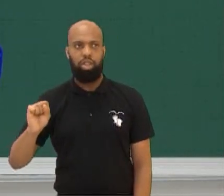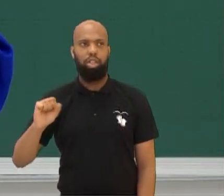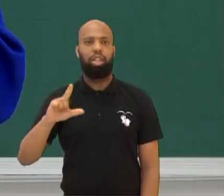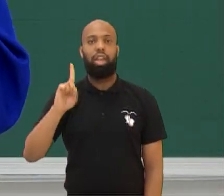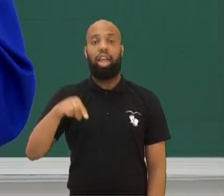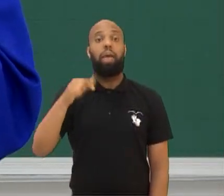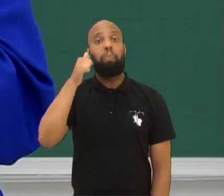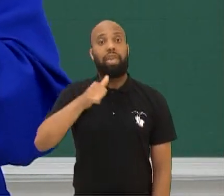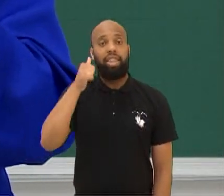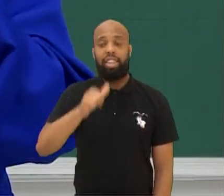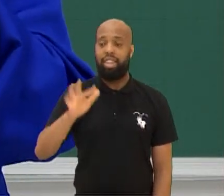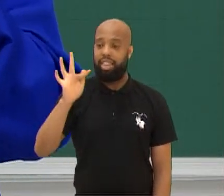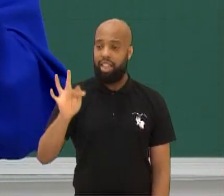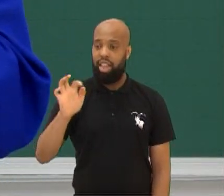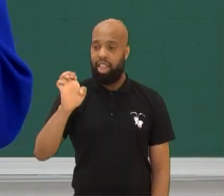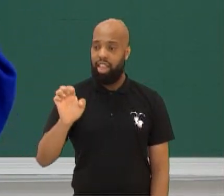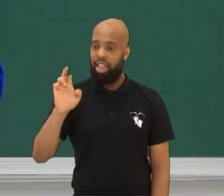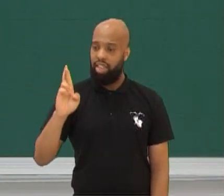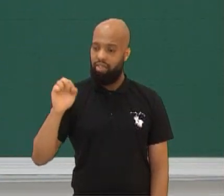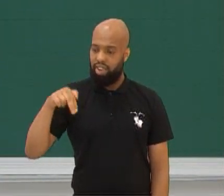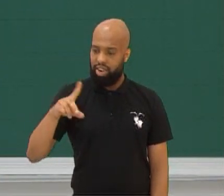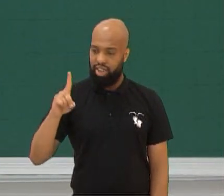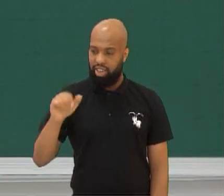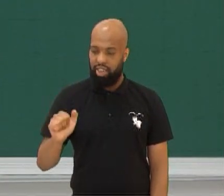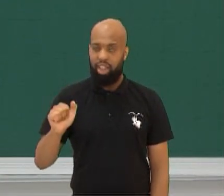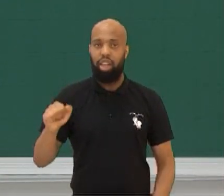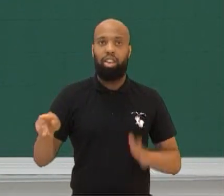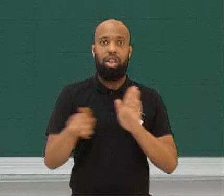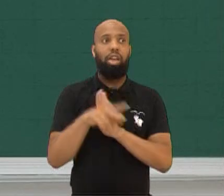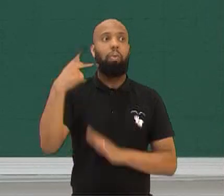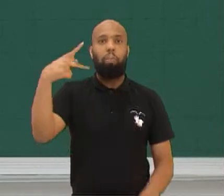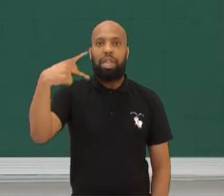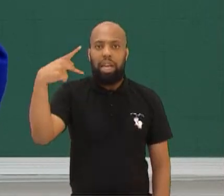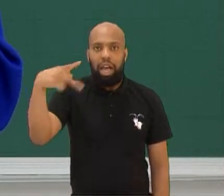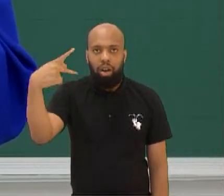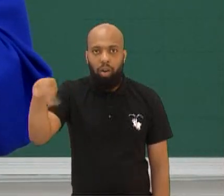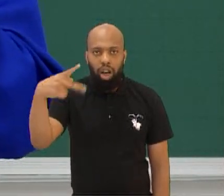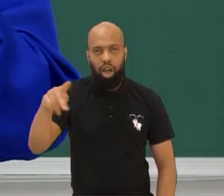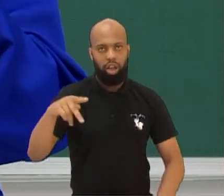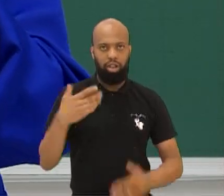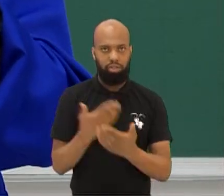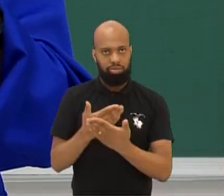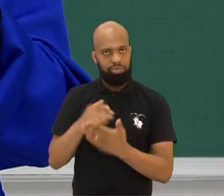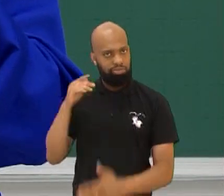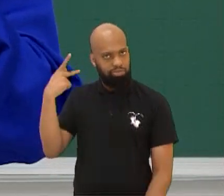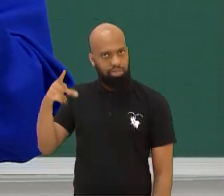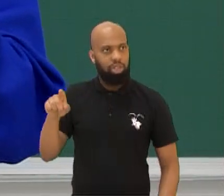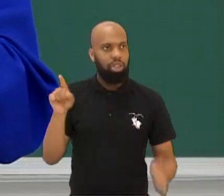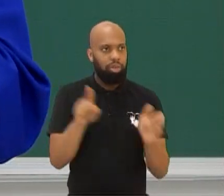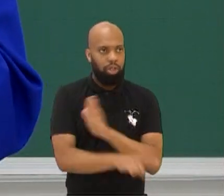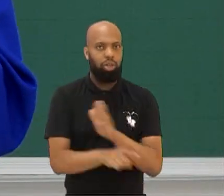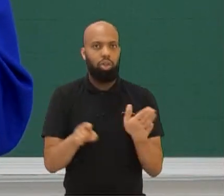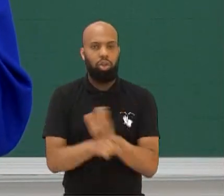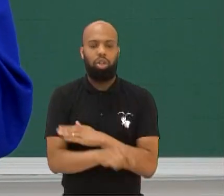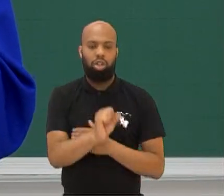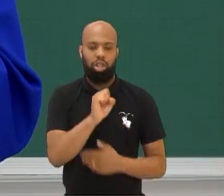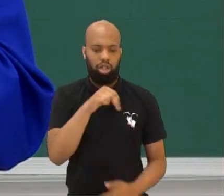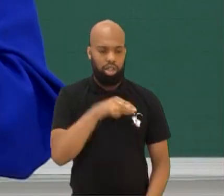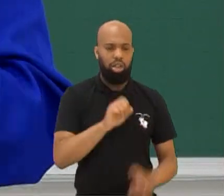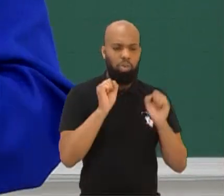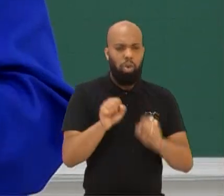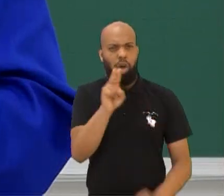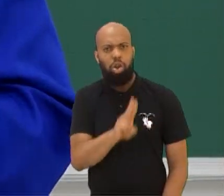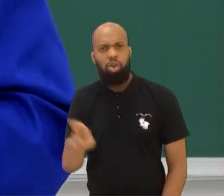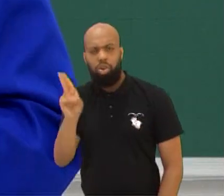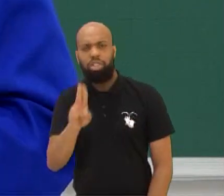a Fernanda Riso, de Piraquara, ela estuda no colégio João Batista Vera. Professores, eu posso usar o seno e cosseno para outras